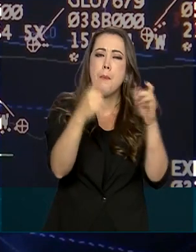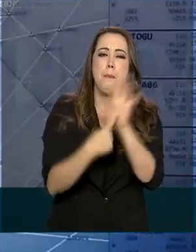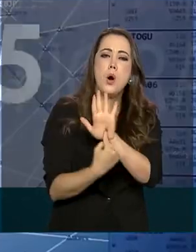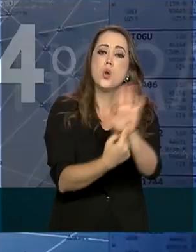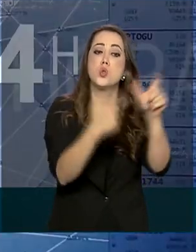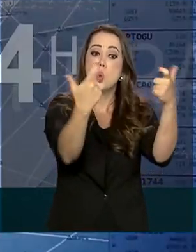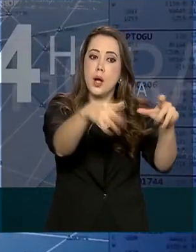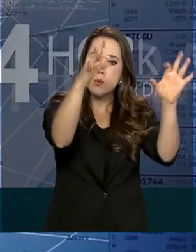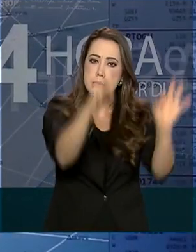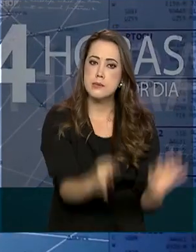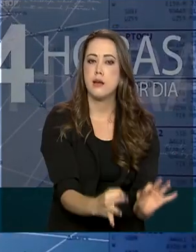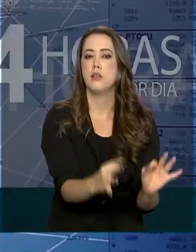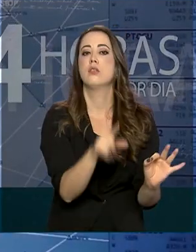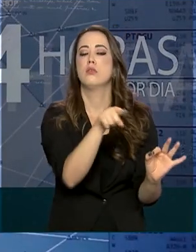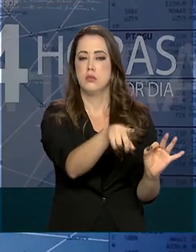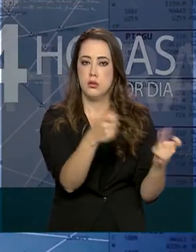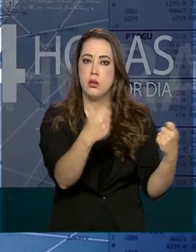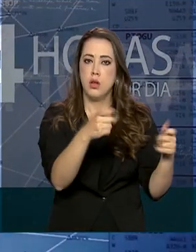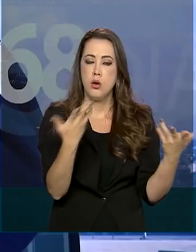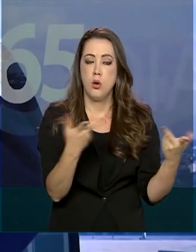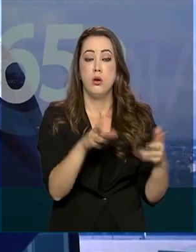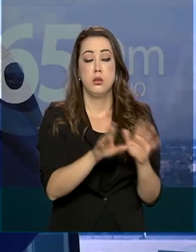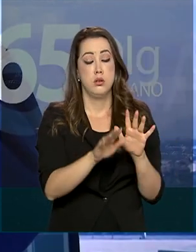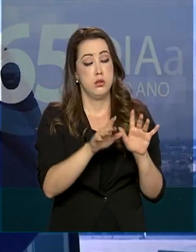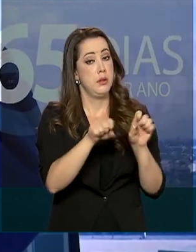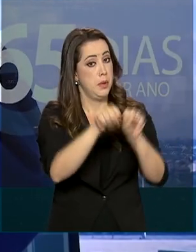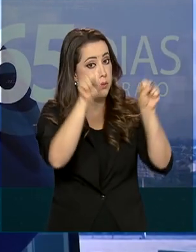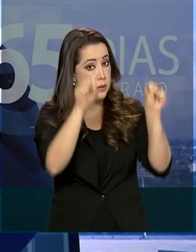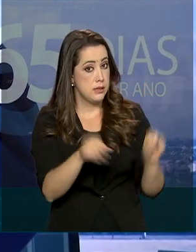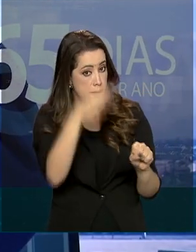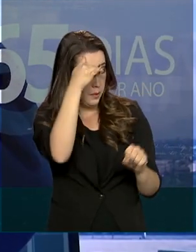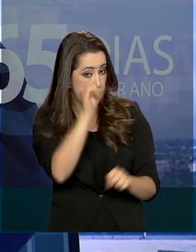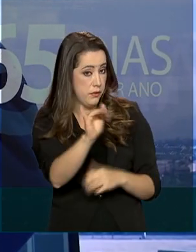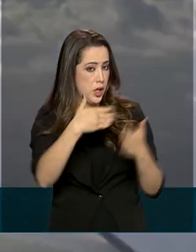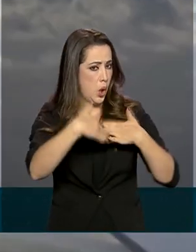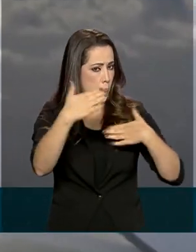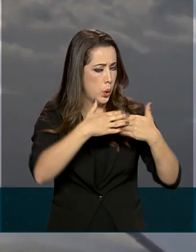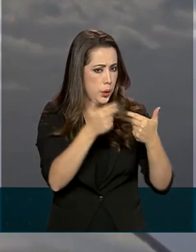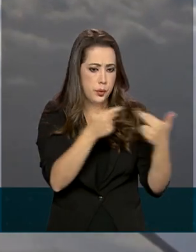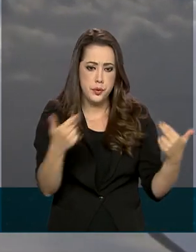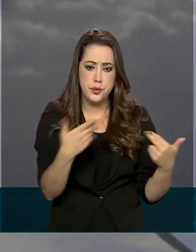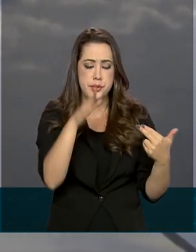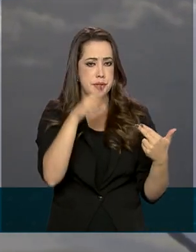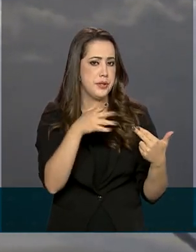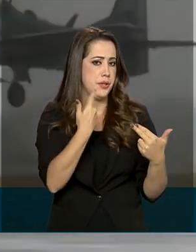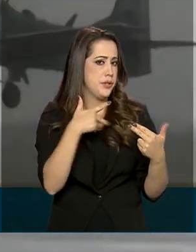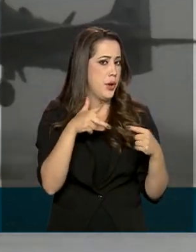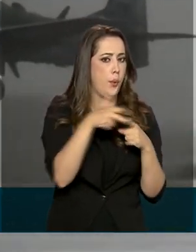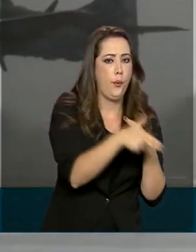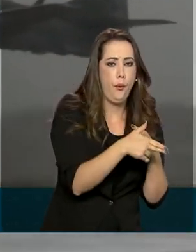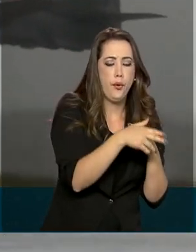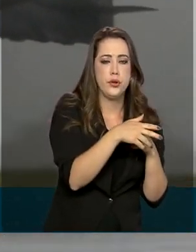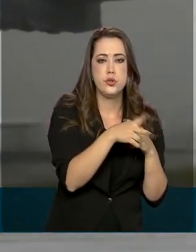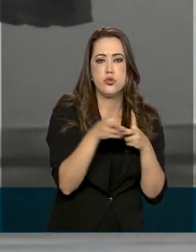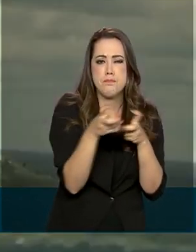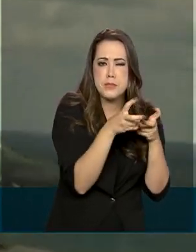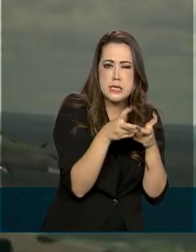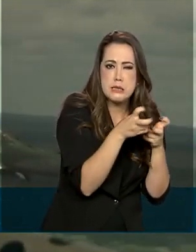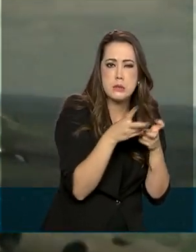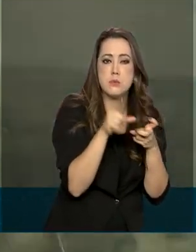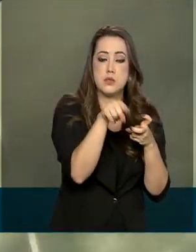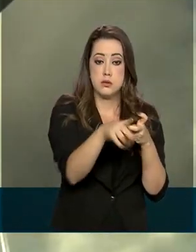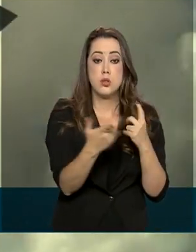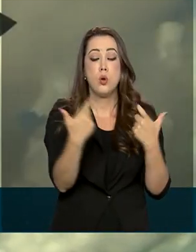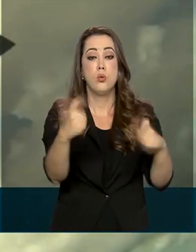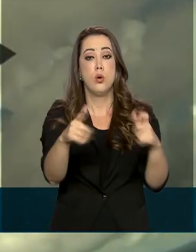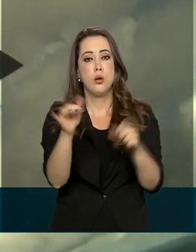detectada e tem um sistema para impedir qualquer tentativa de interferência eletrônica. E a localização é